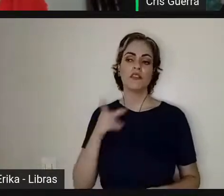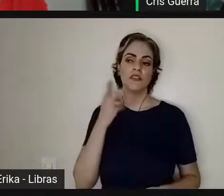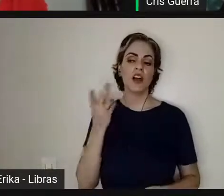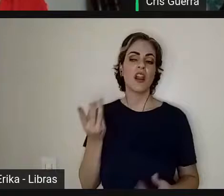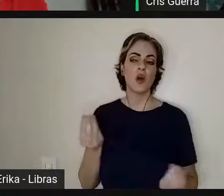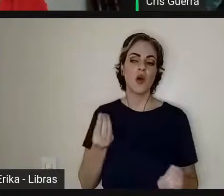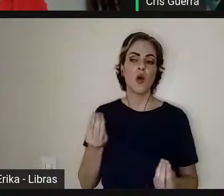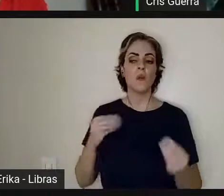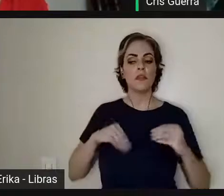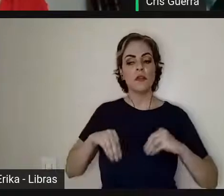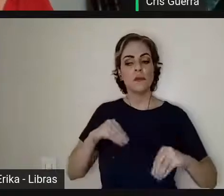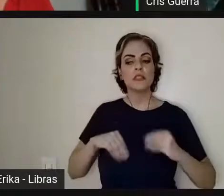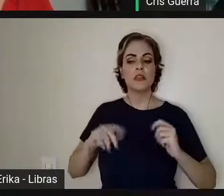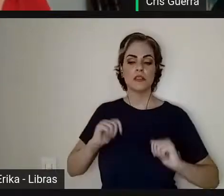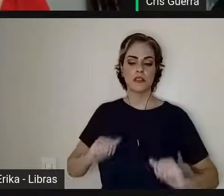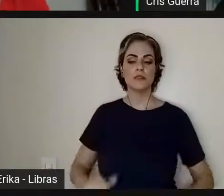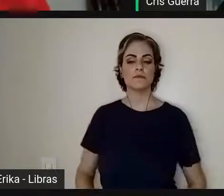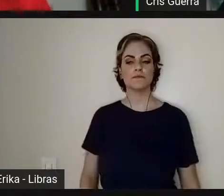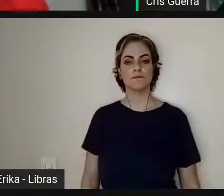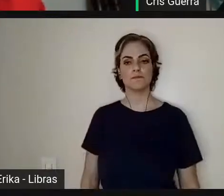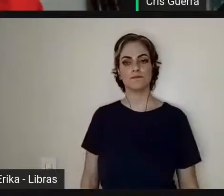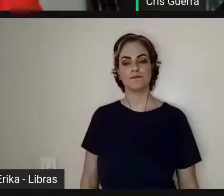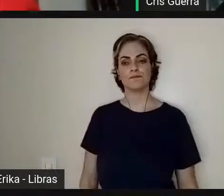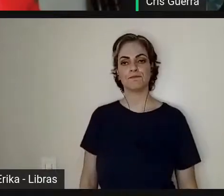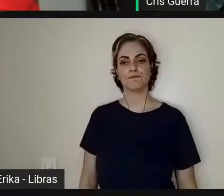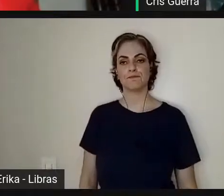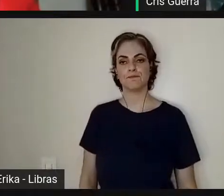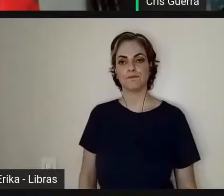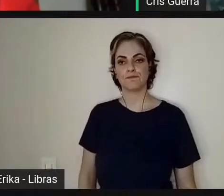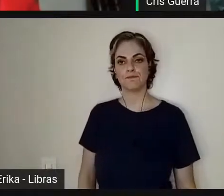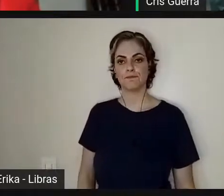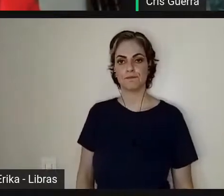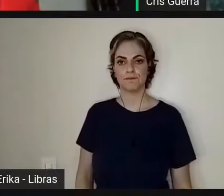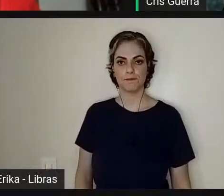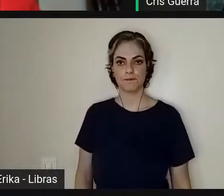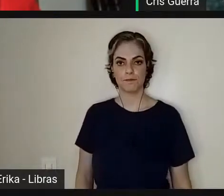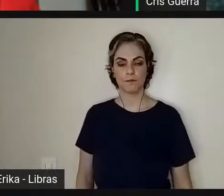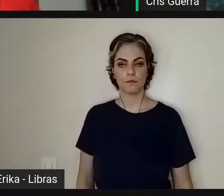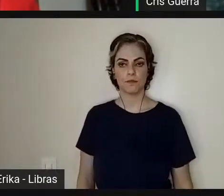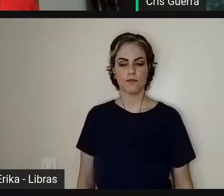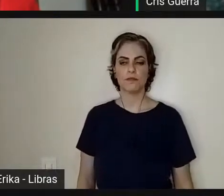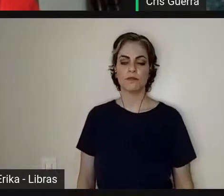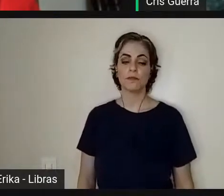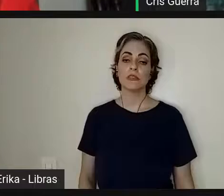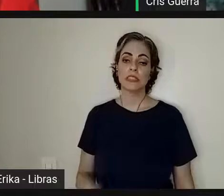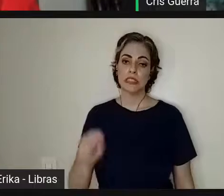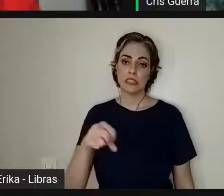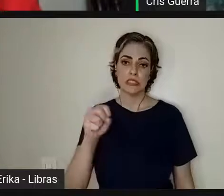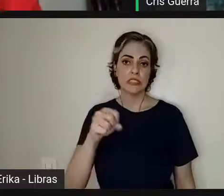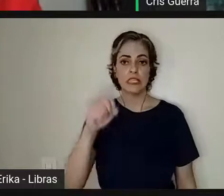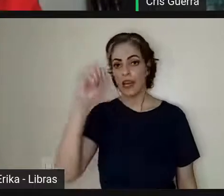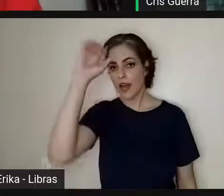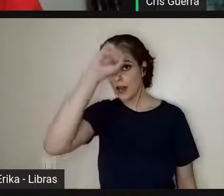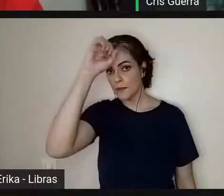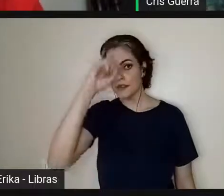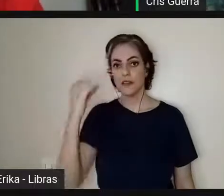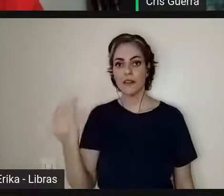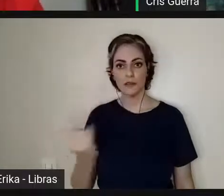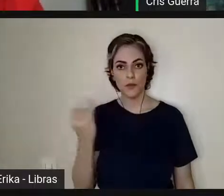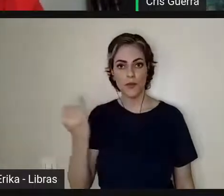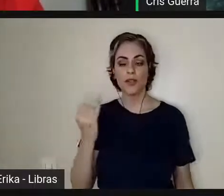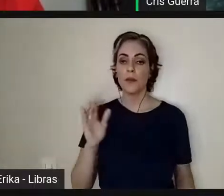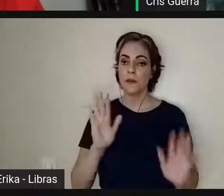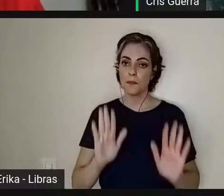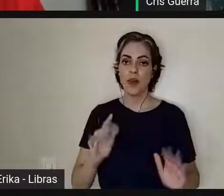isso. Na verdade, é importante dizer que existem aprendizados, mas eu também estou na luta o tempo todo. Eu também estou